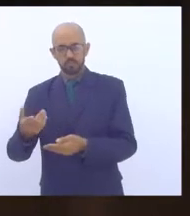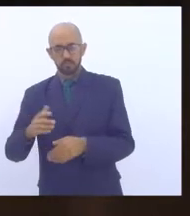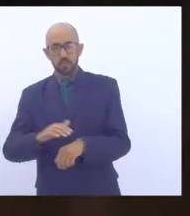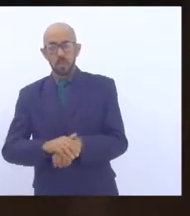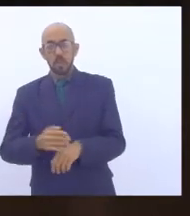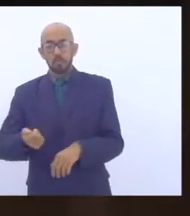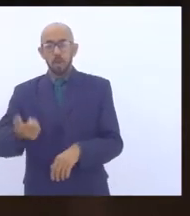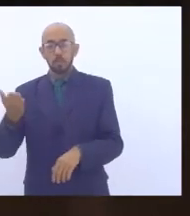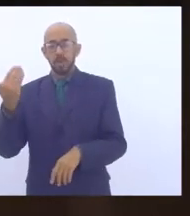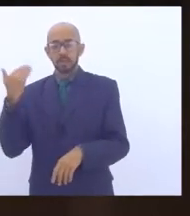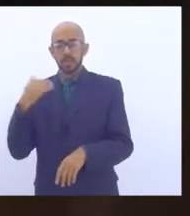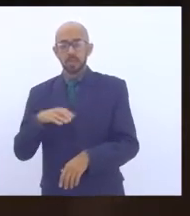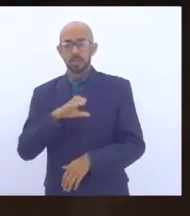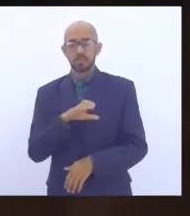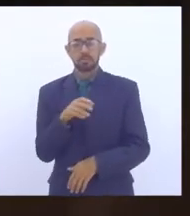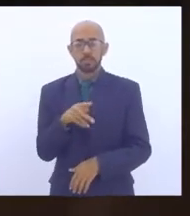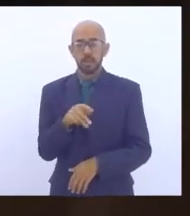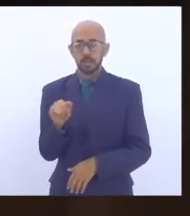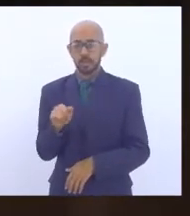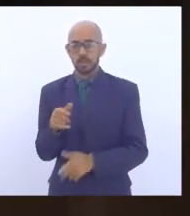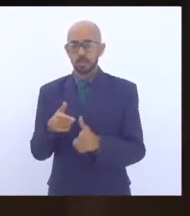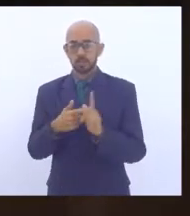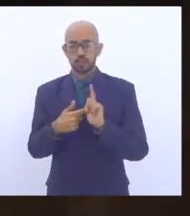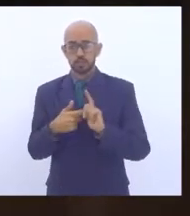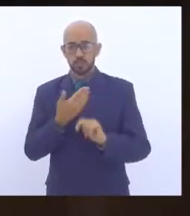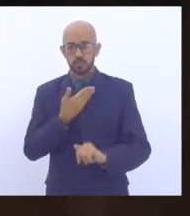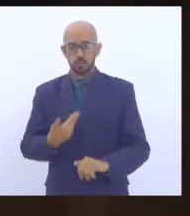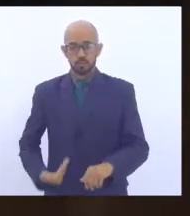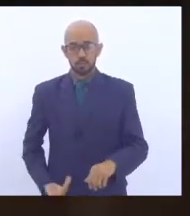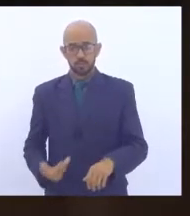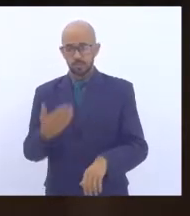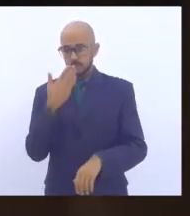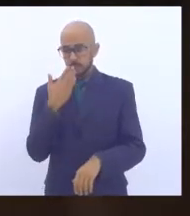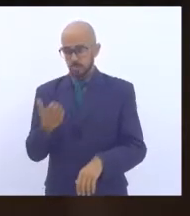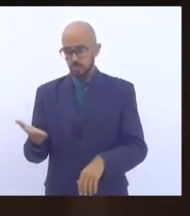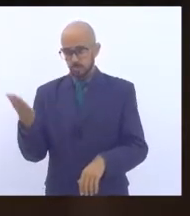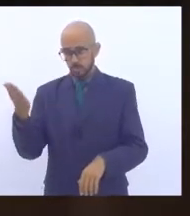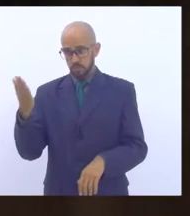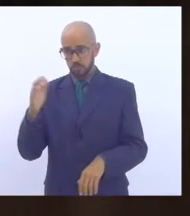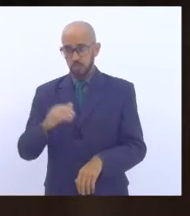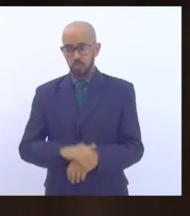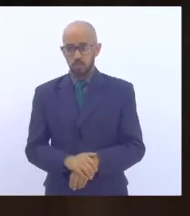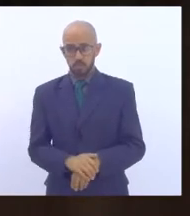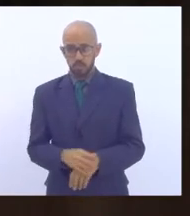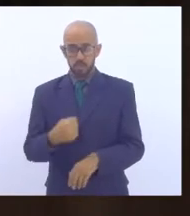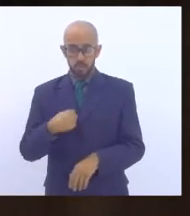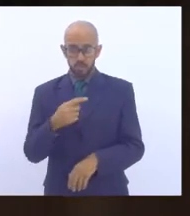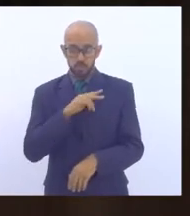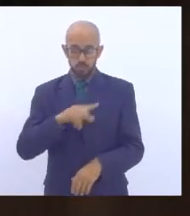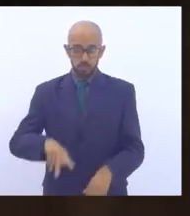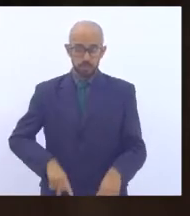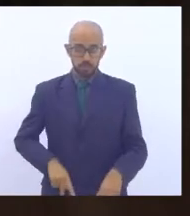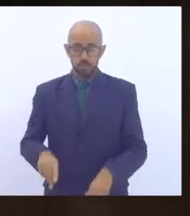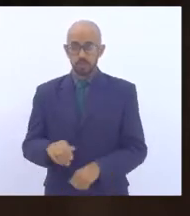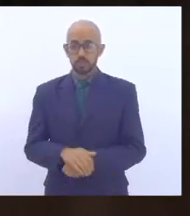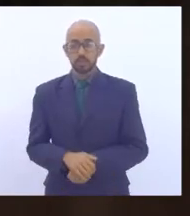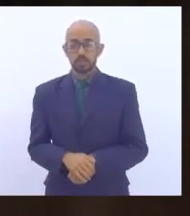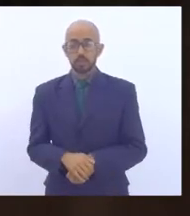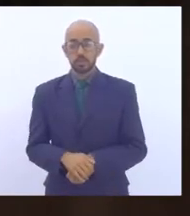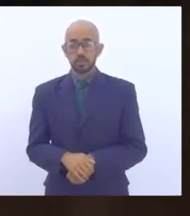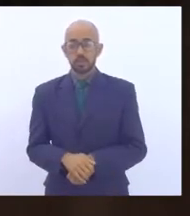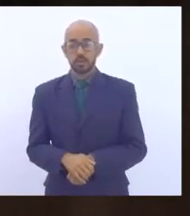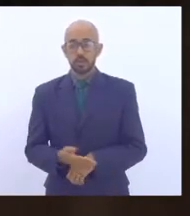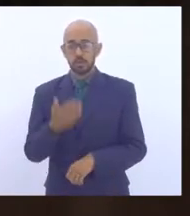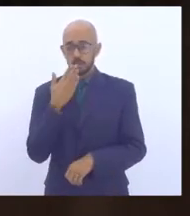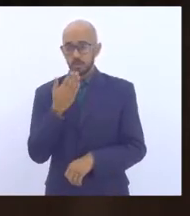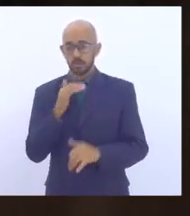da dívida pública O que foi pedida por vossa excelência aí o presido eu fiz um